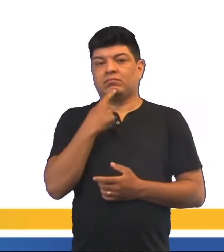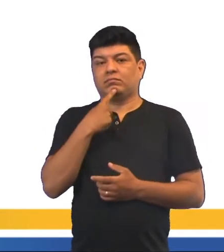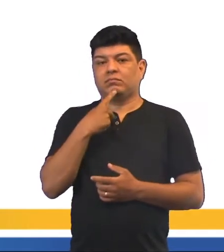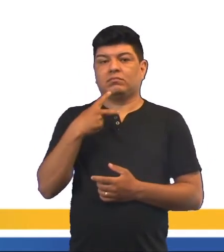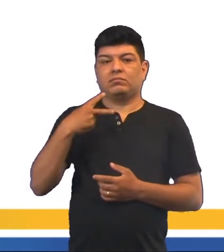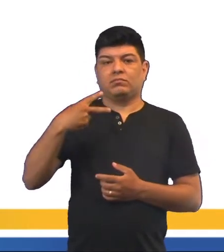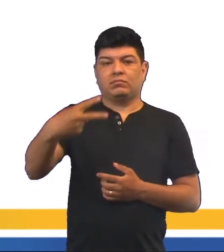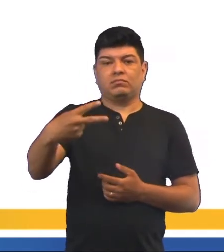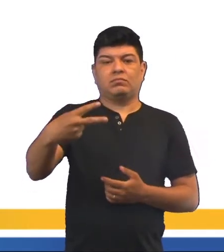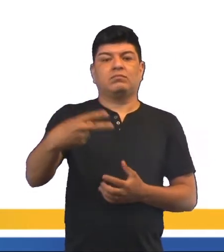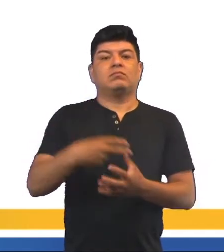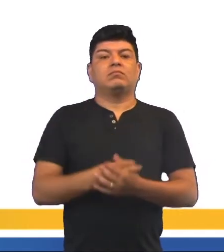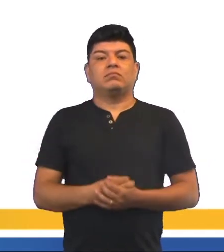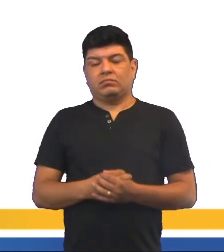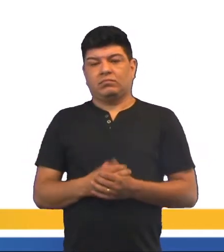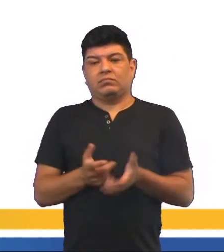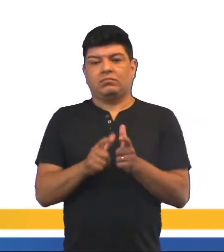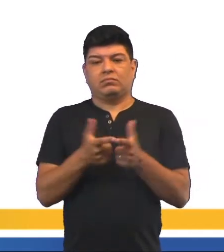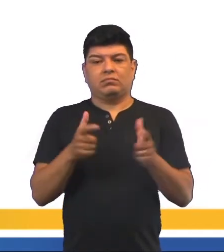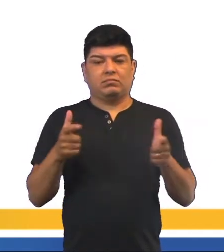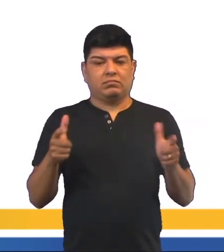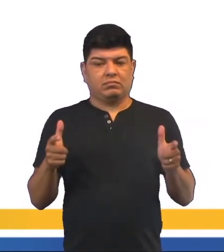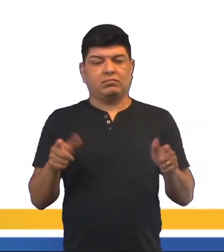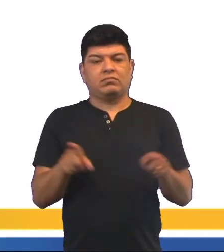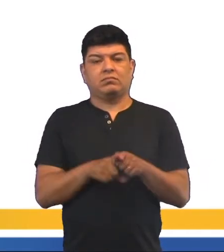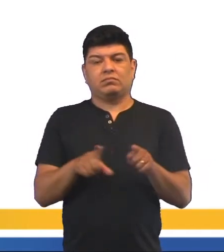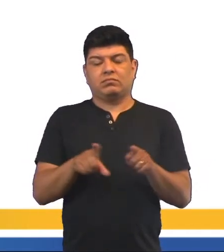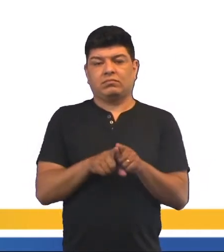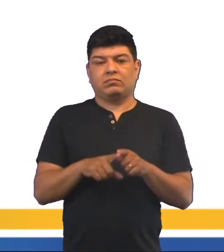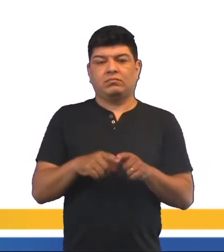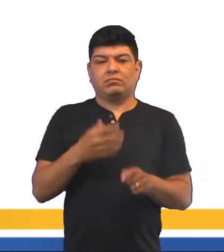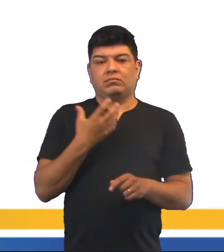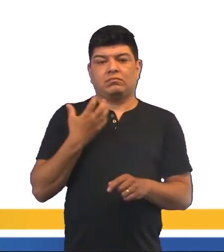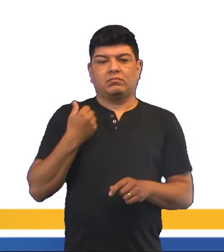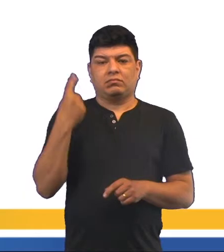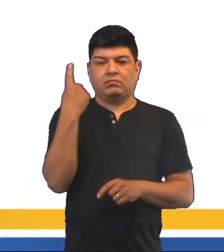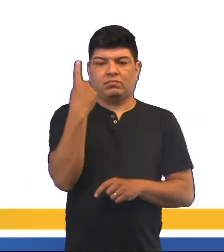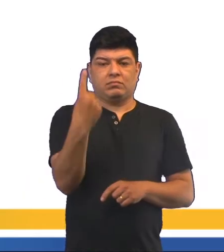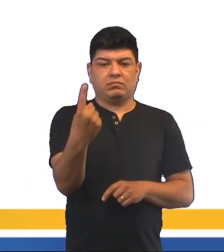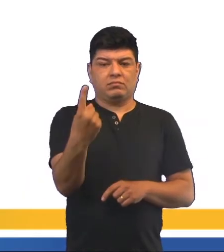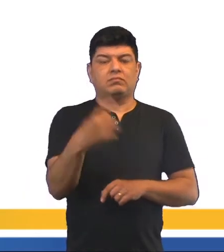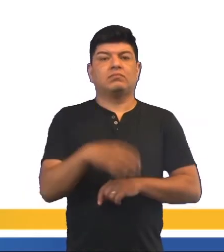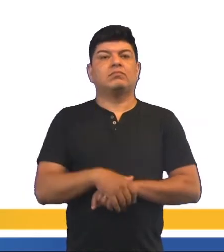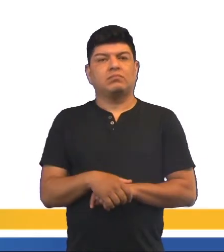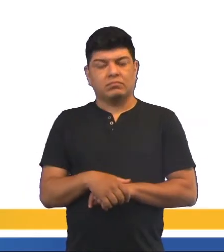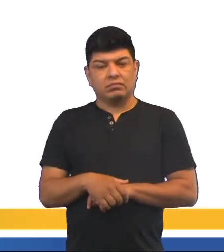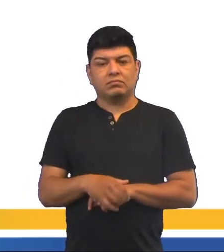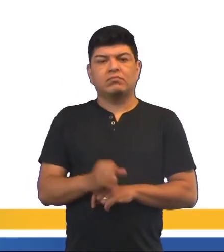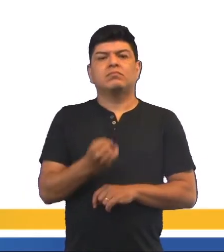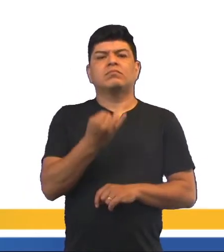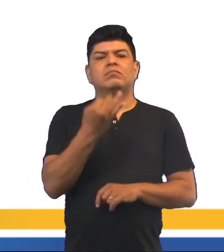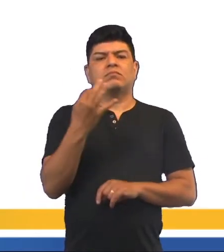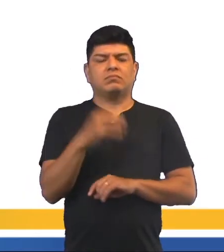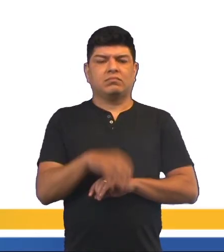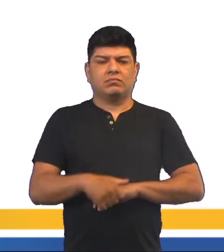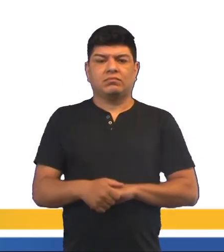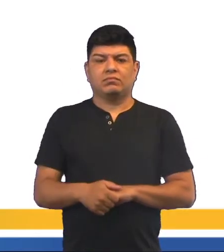Nós temos aqui a figura 2, é a ampliação da figura 1. Nossa, contem aí.